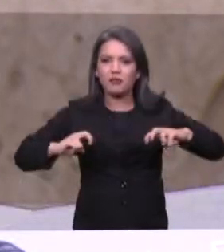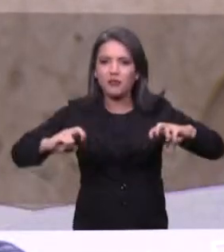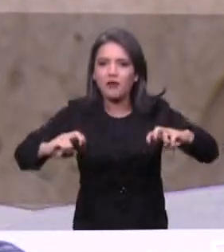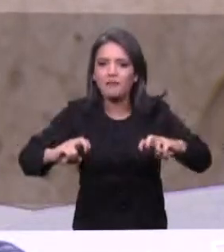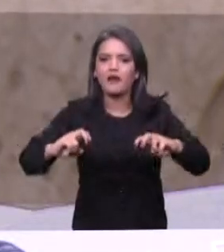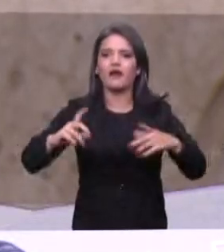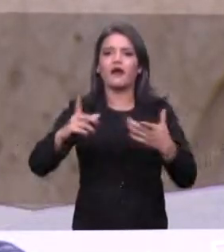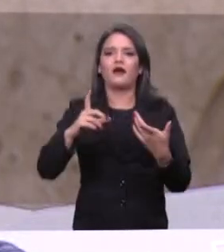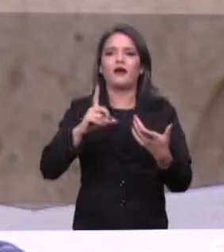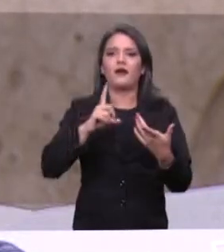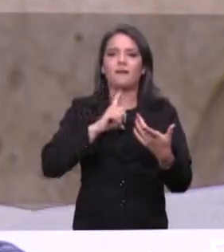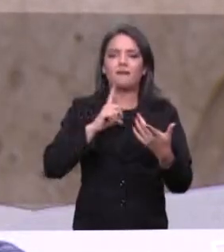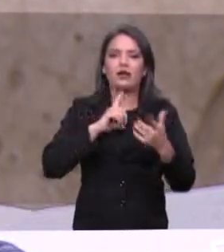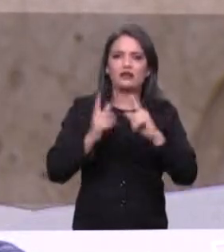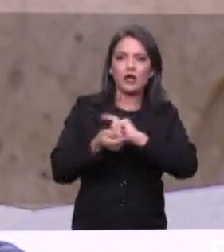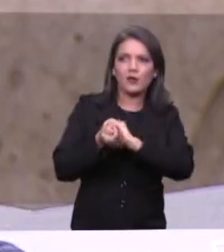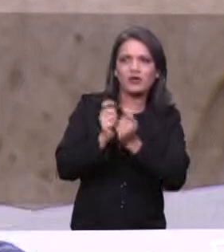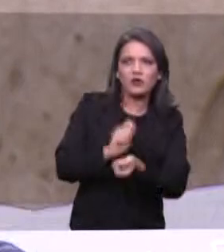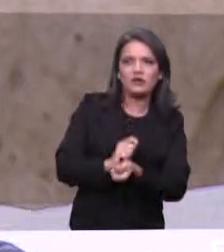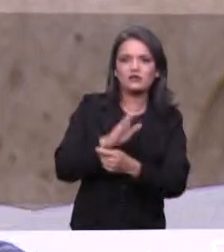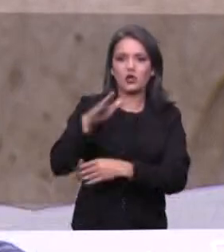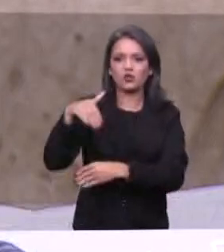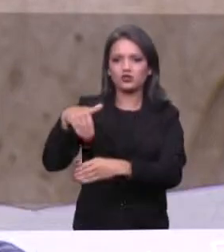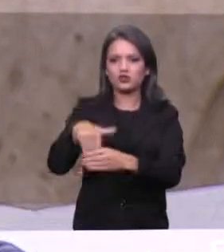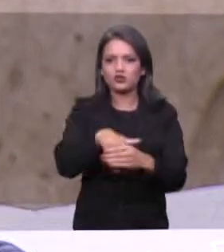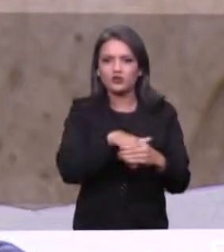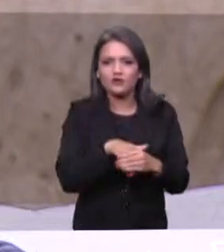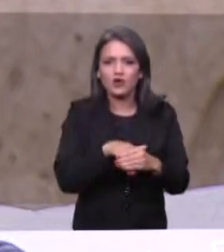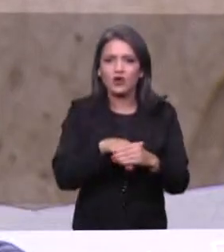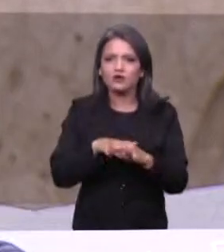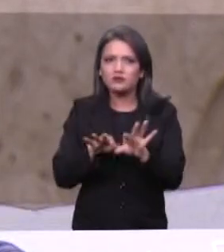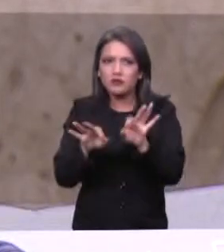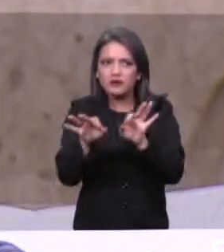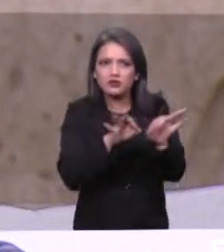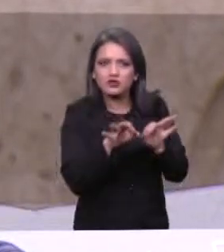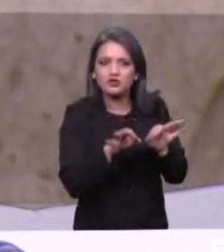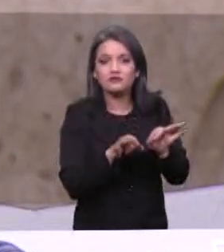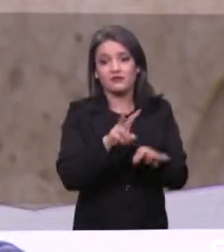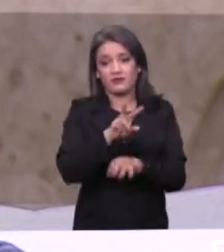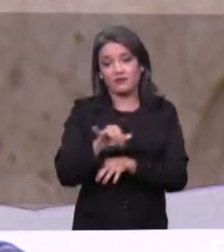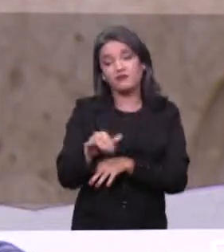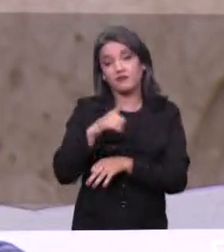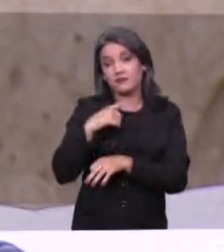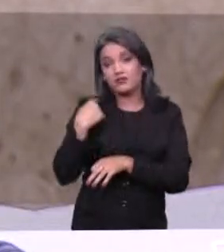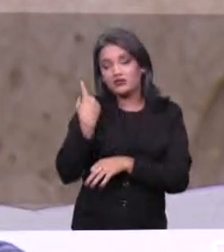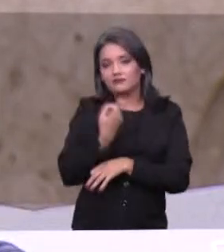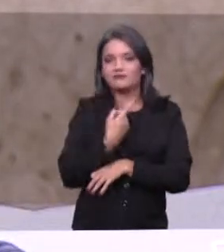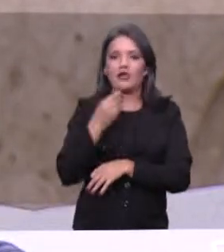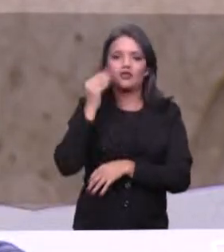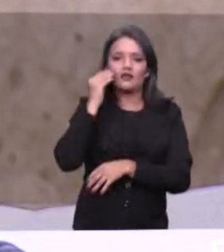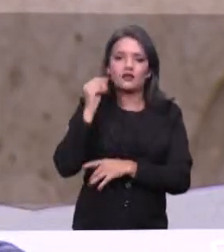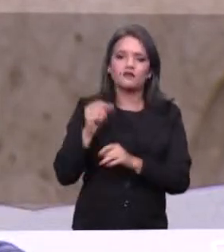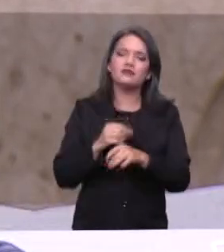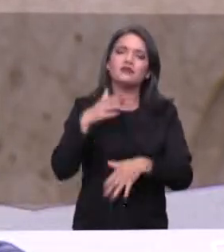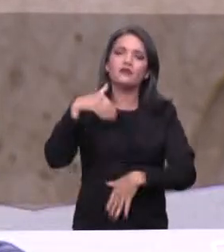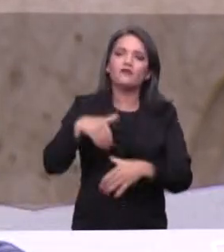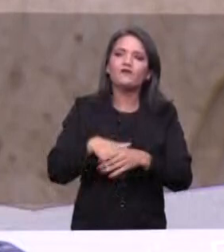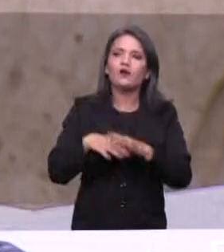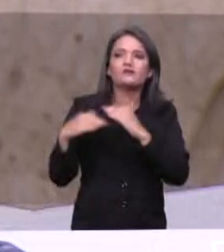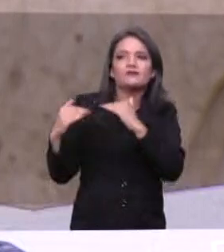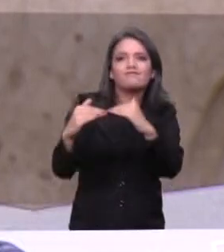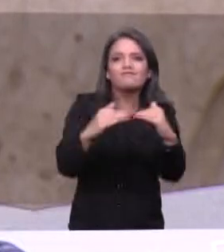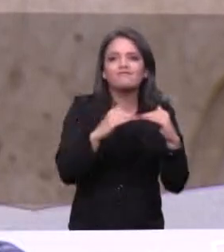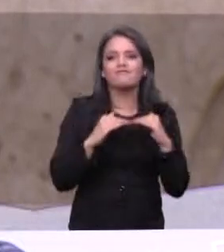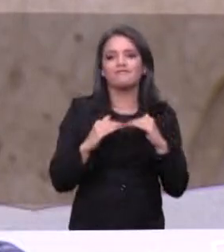uma adequação de todos os votos, né? Estamos caminhando, acredito, para isso, deve ser extremamente